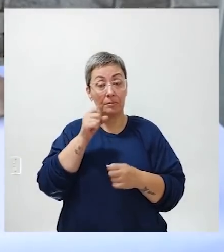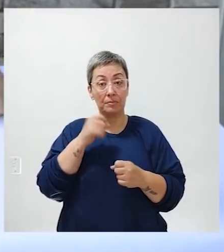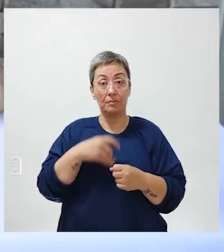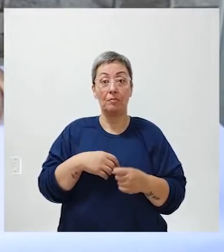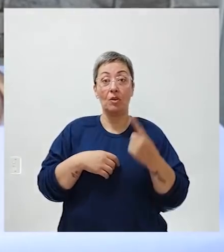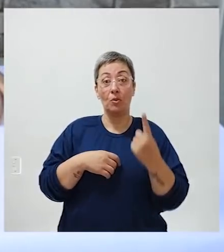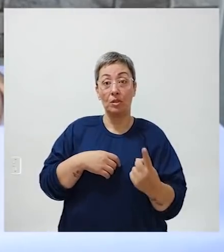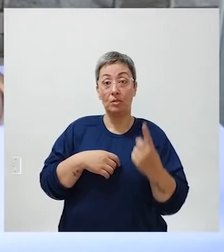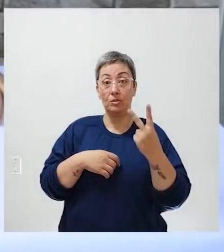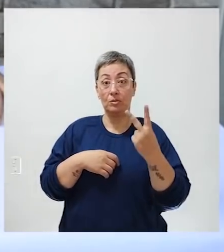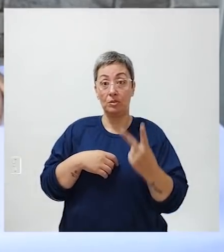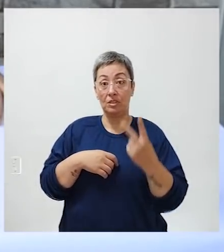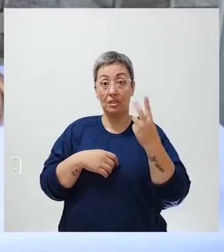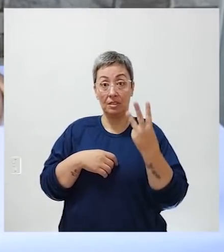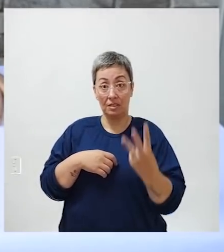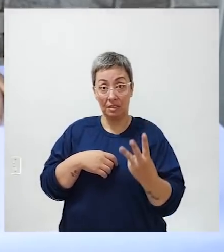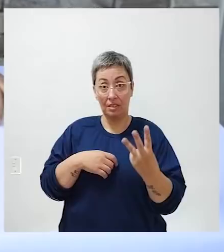lá?